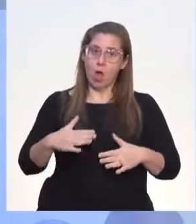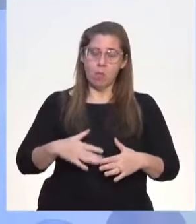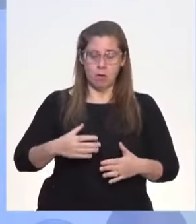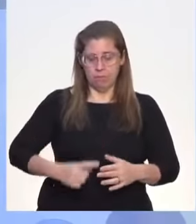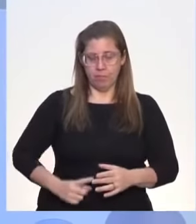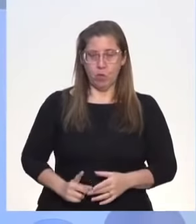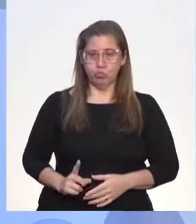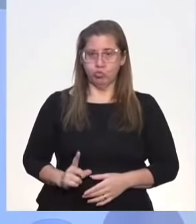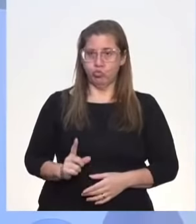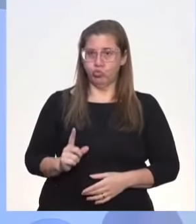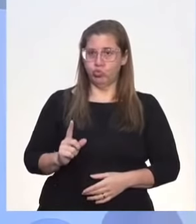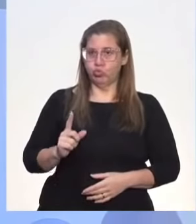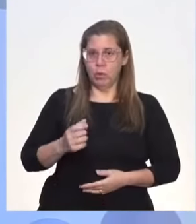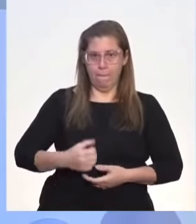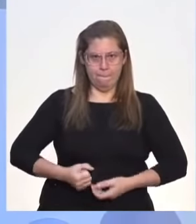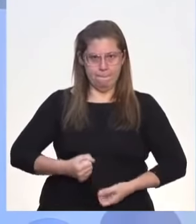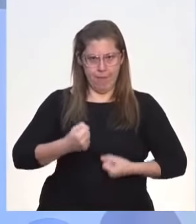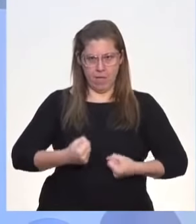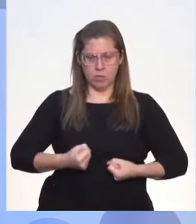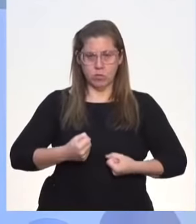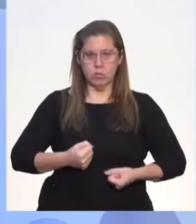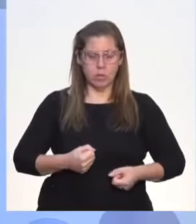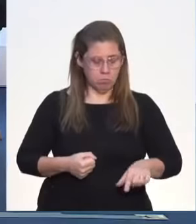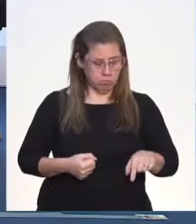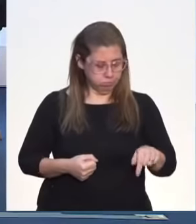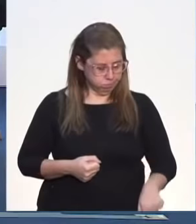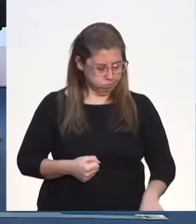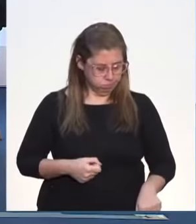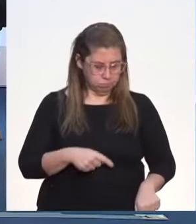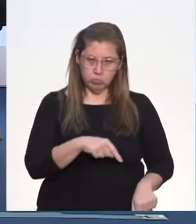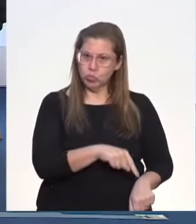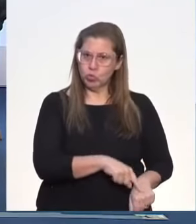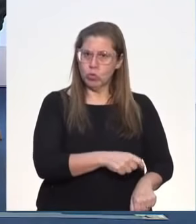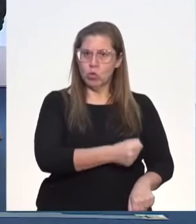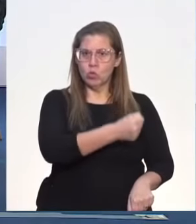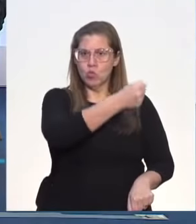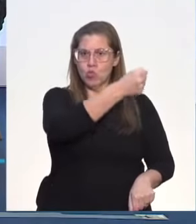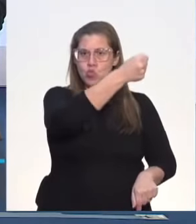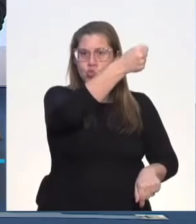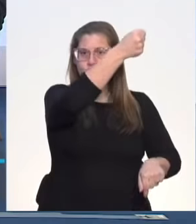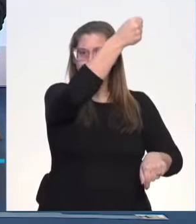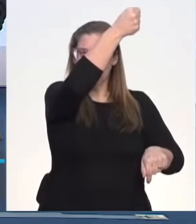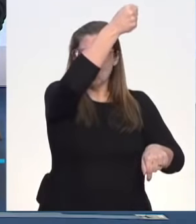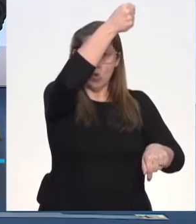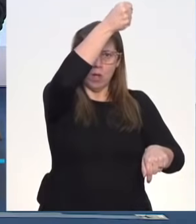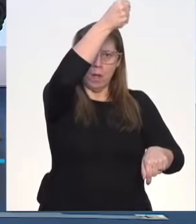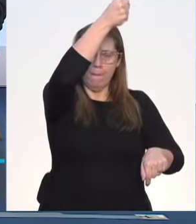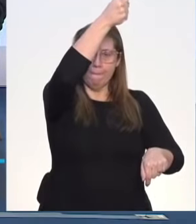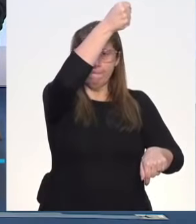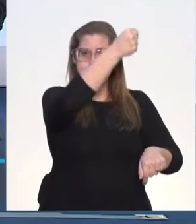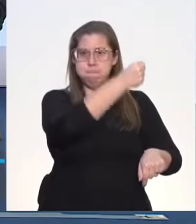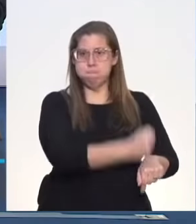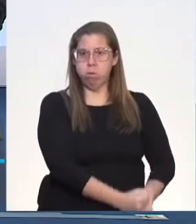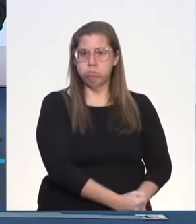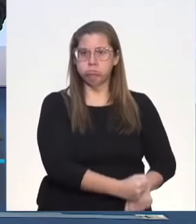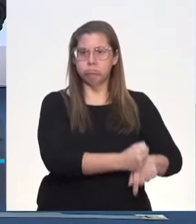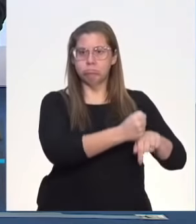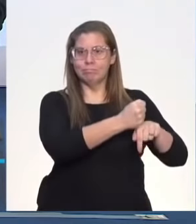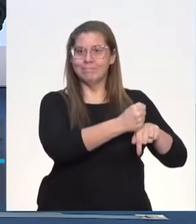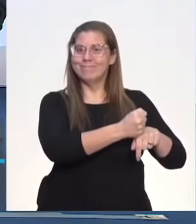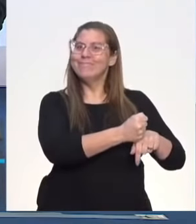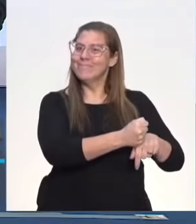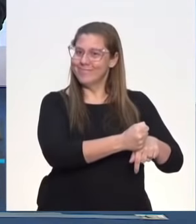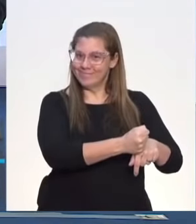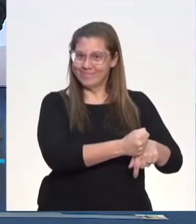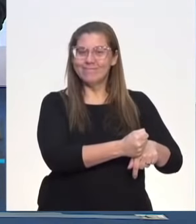bicho lá em cima o peso coloca uma estaca aqui no fundo a hora que você Solta esse bicho aqui a energia potencial gravitacional